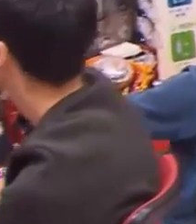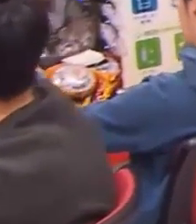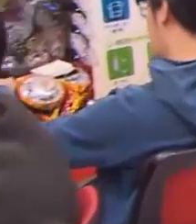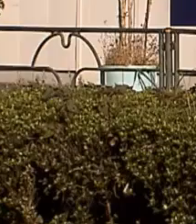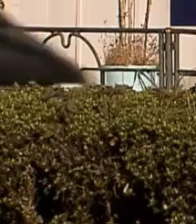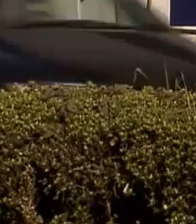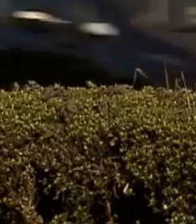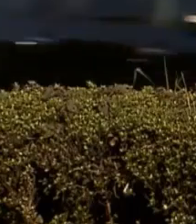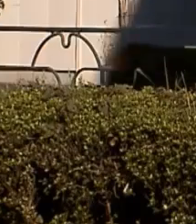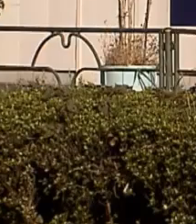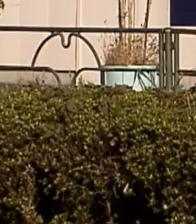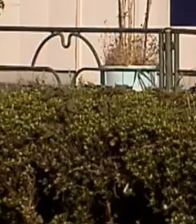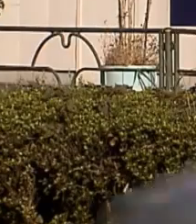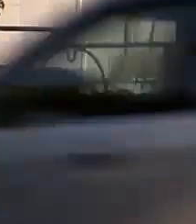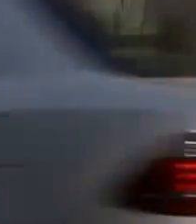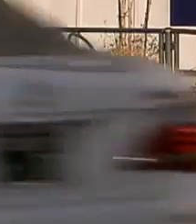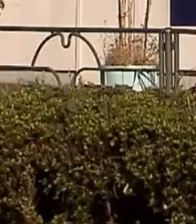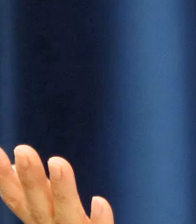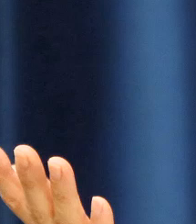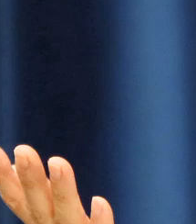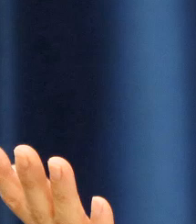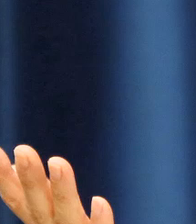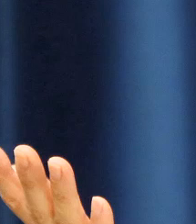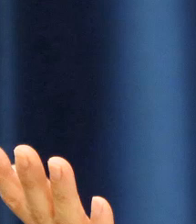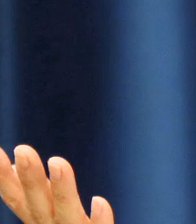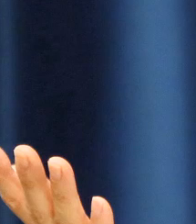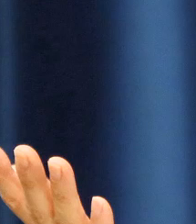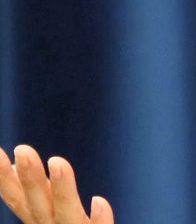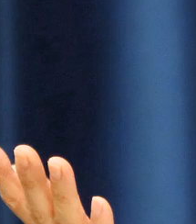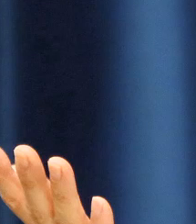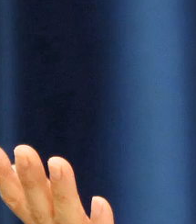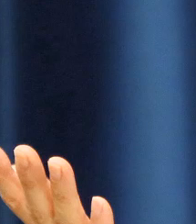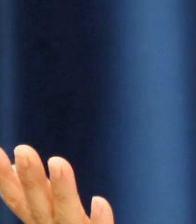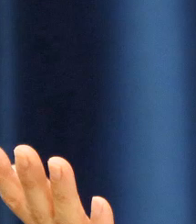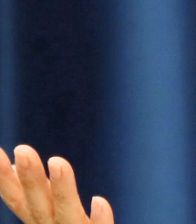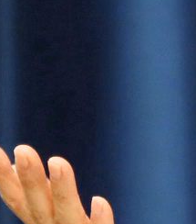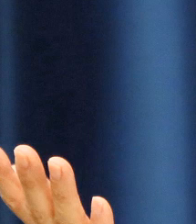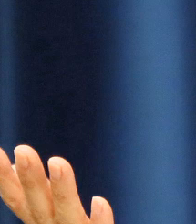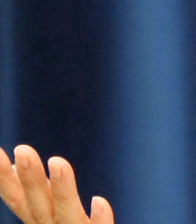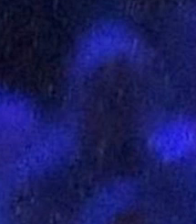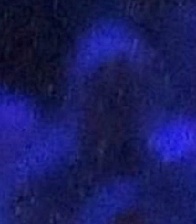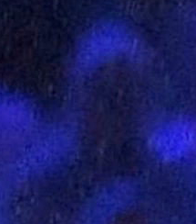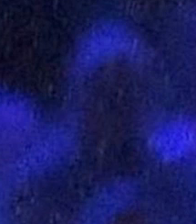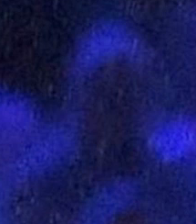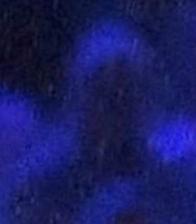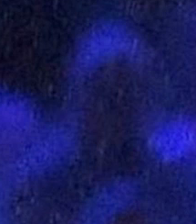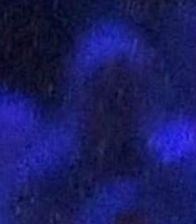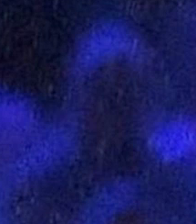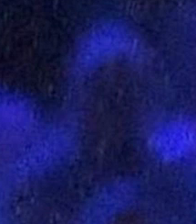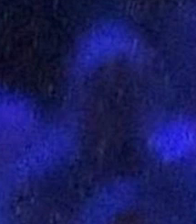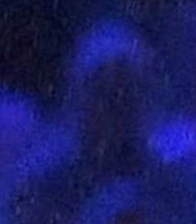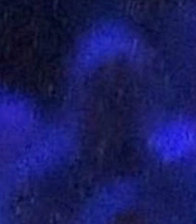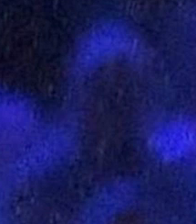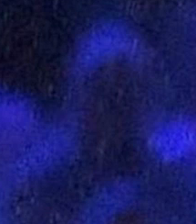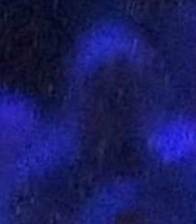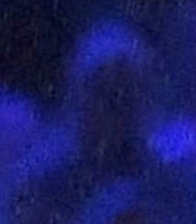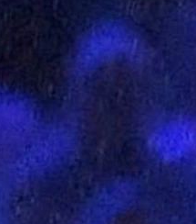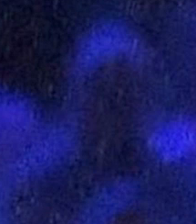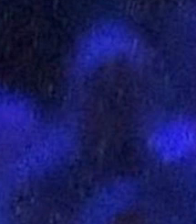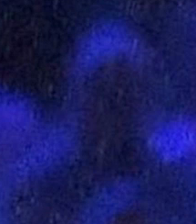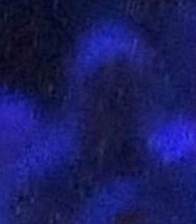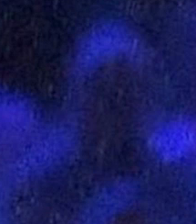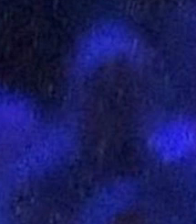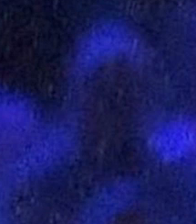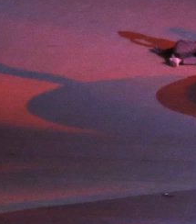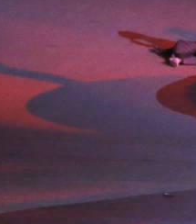Jogos Olímpicos de Tóquio em 2020, o primeiro-ministro japonês, Shinzo Abe, usou um personagem conhecido do